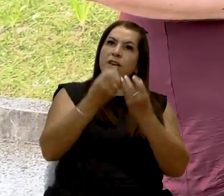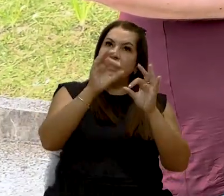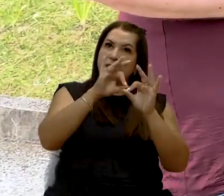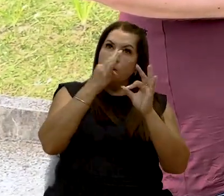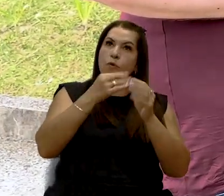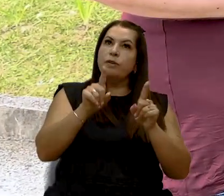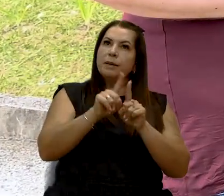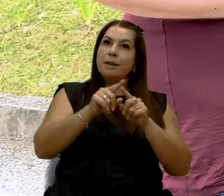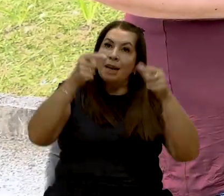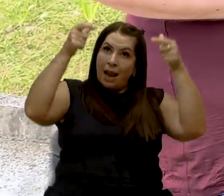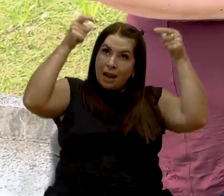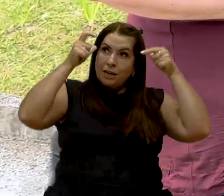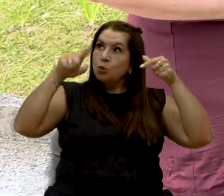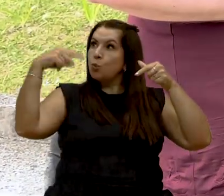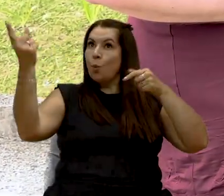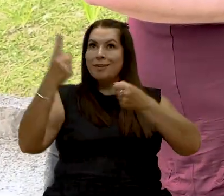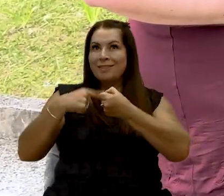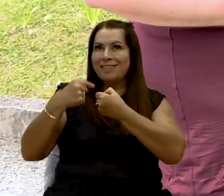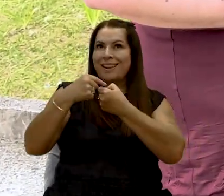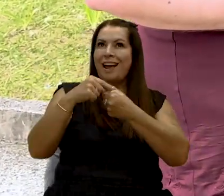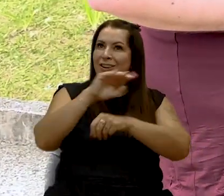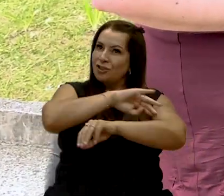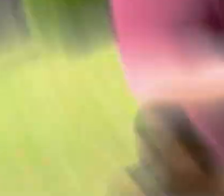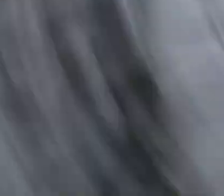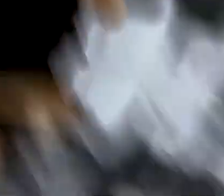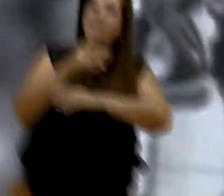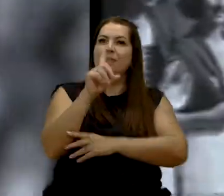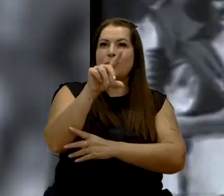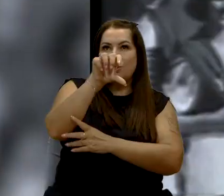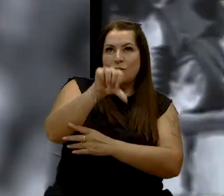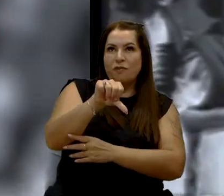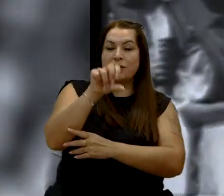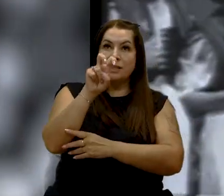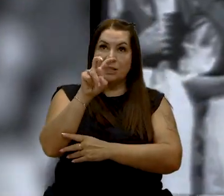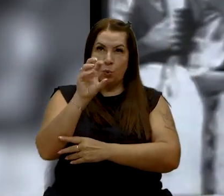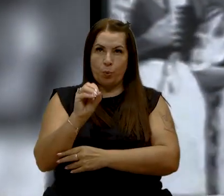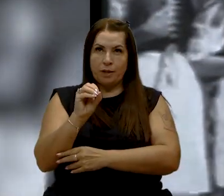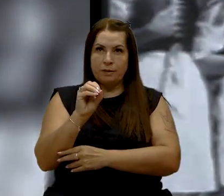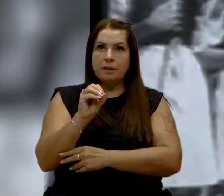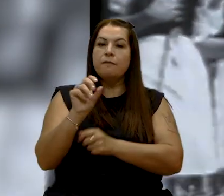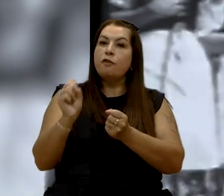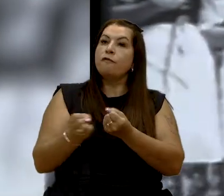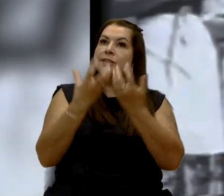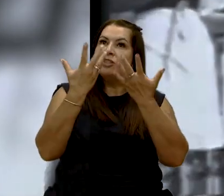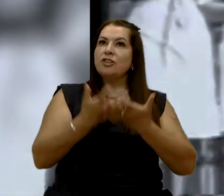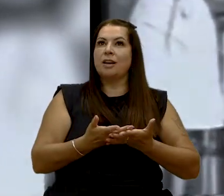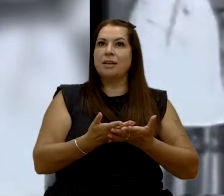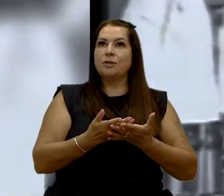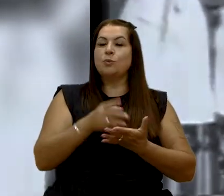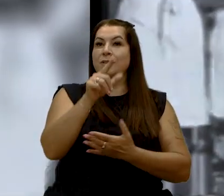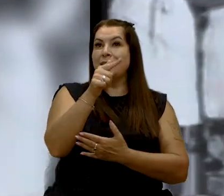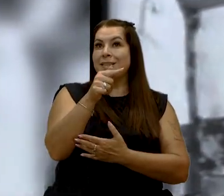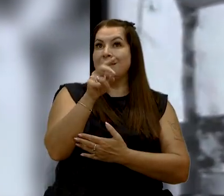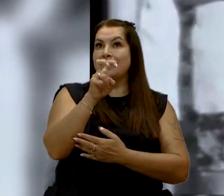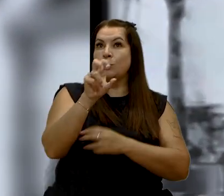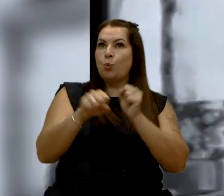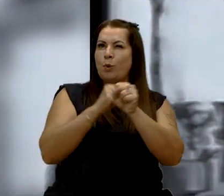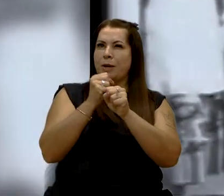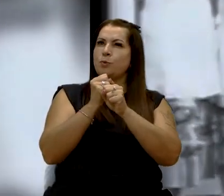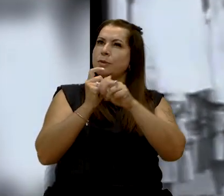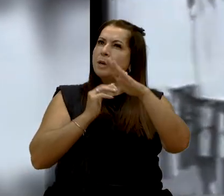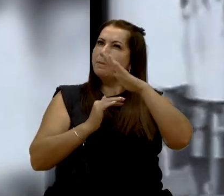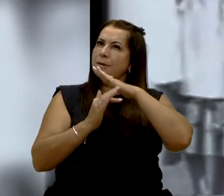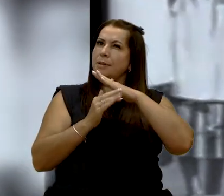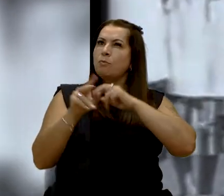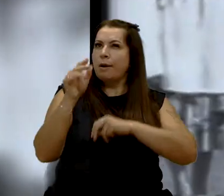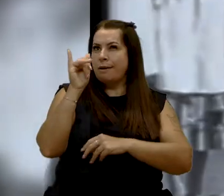na Festa da Uva, inclusive rainhas de outras cidades da Serra. Em 1950 foram festejados os 75